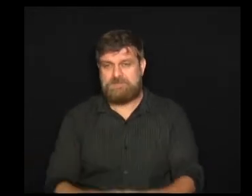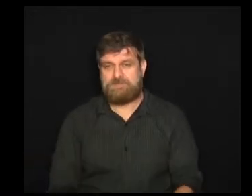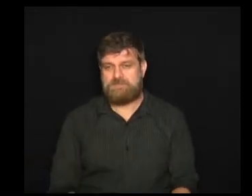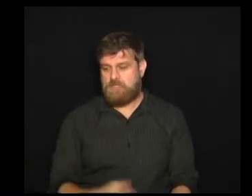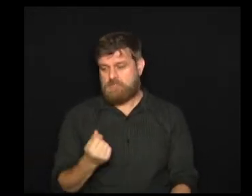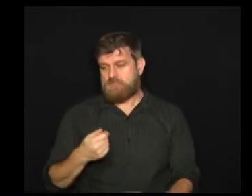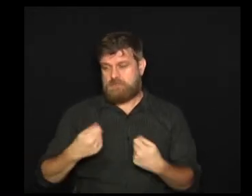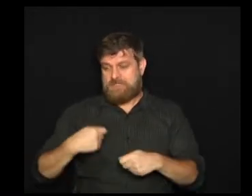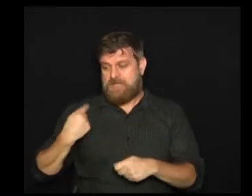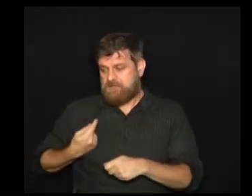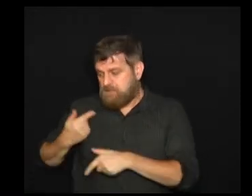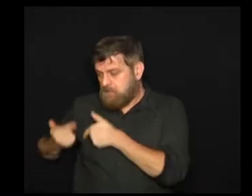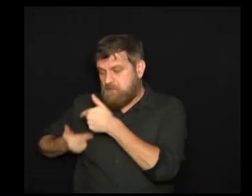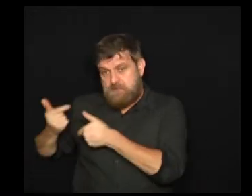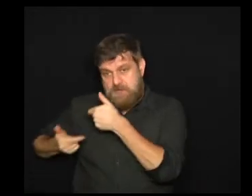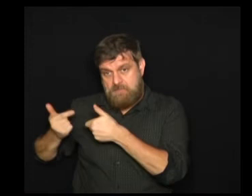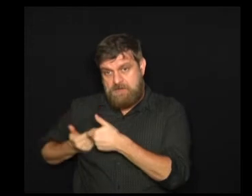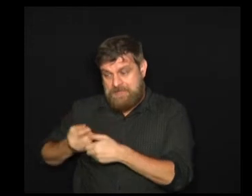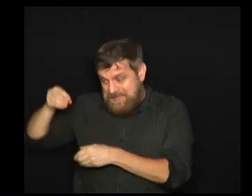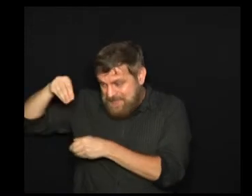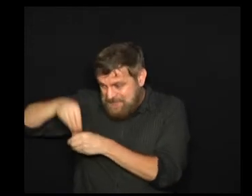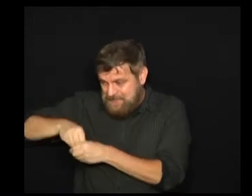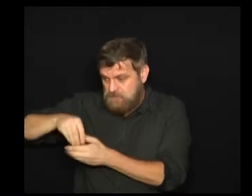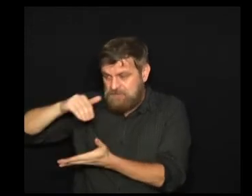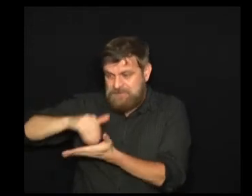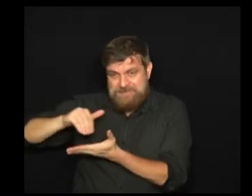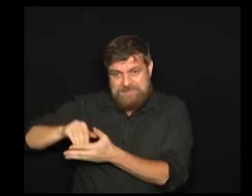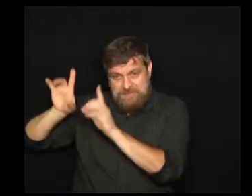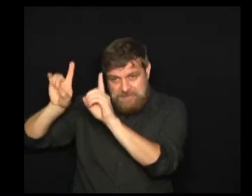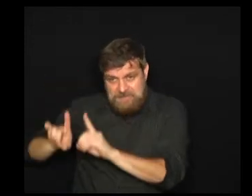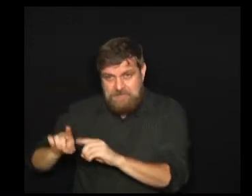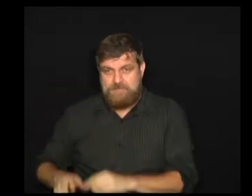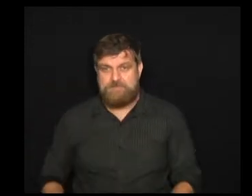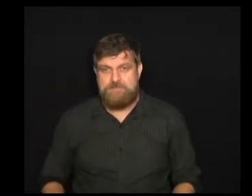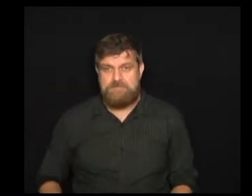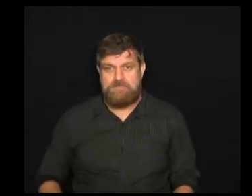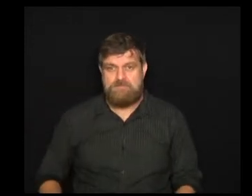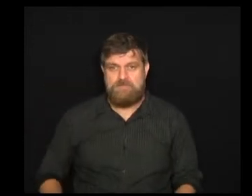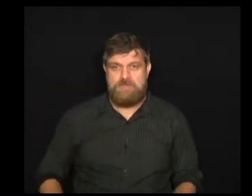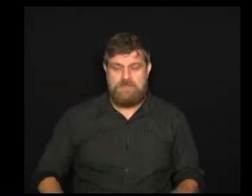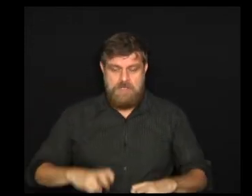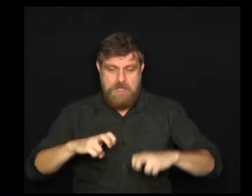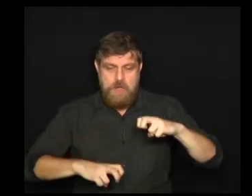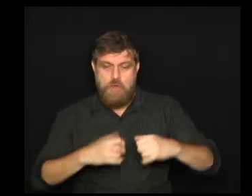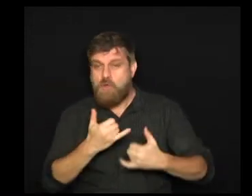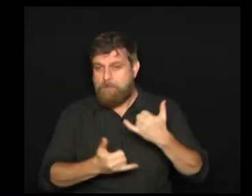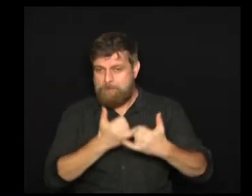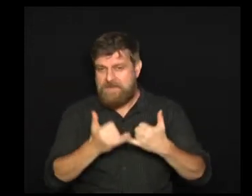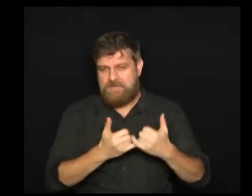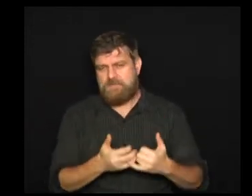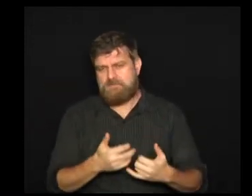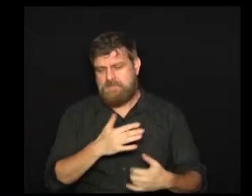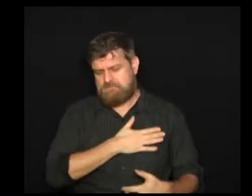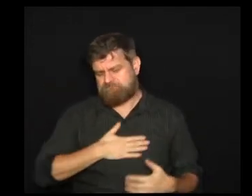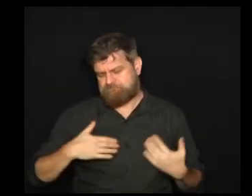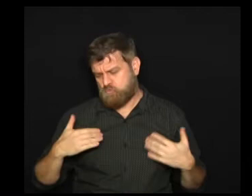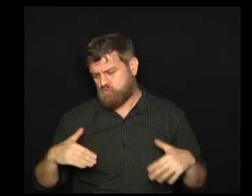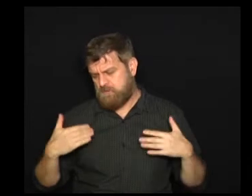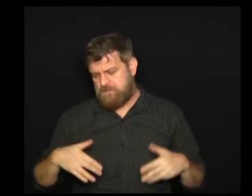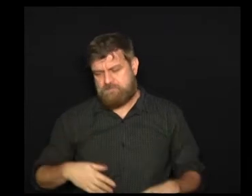se organizou para trabalhar dessa forma. E os parquinhos acho que já está mais tranquilo, já está encaminhado, é mais tranquilo. Tá